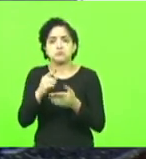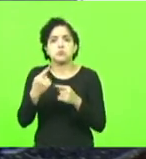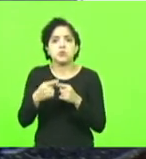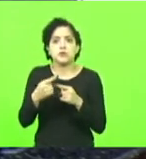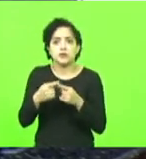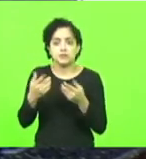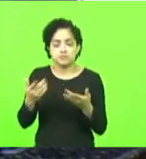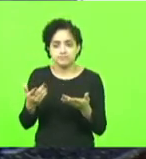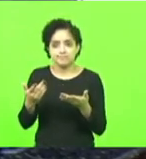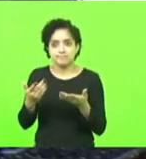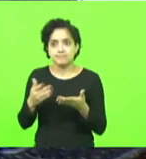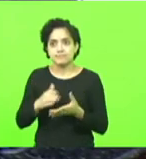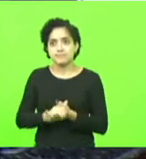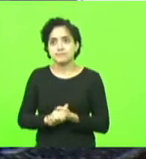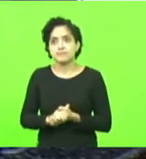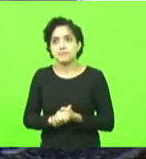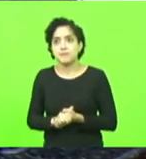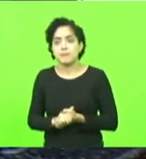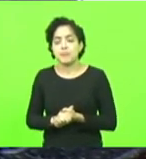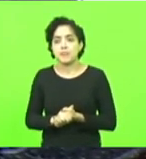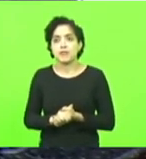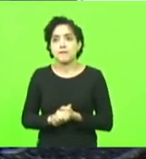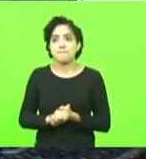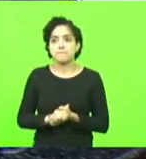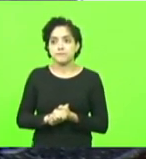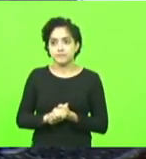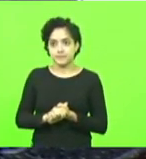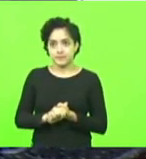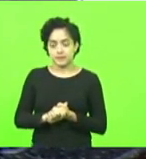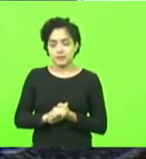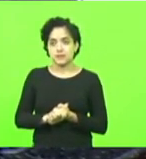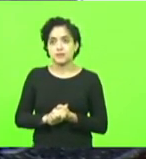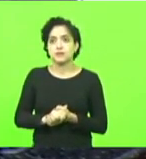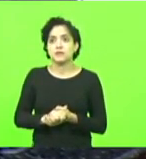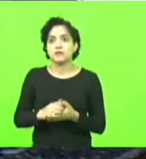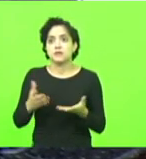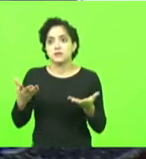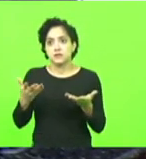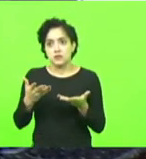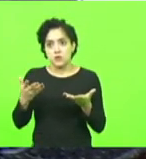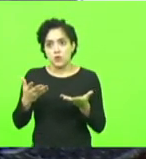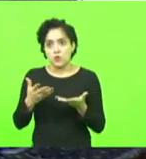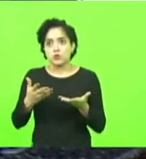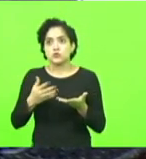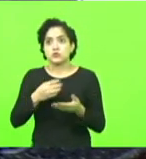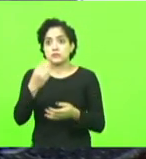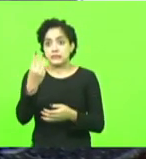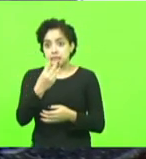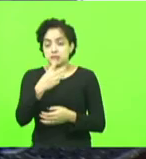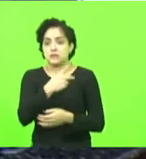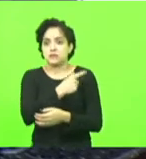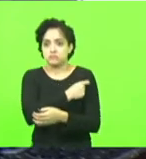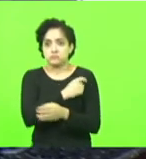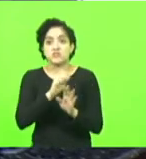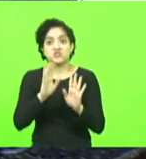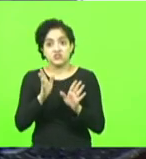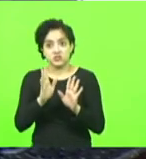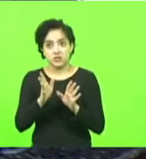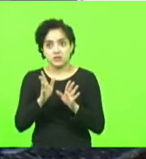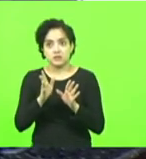Eu... Mais 30 segundos, deputado. Obrigado, presidente. Eu hoje acabei de tomar a terceira dose, estou até com dor no braço.